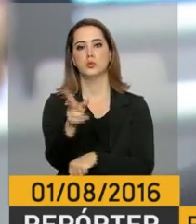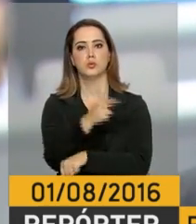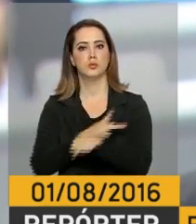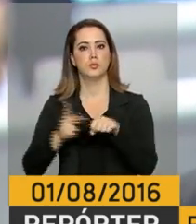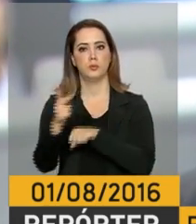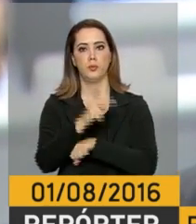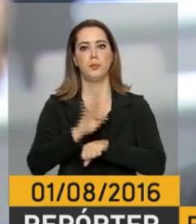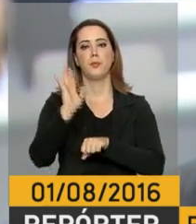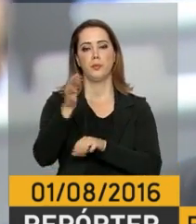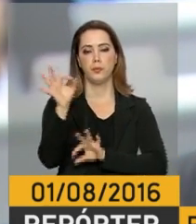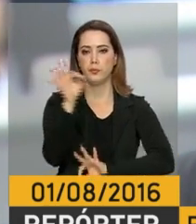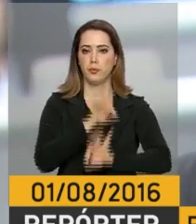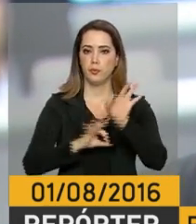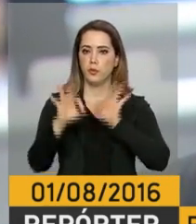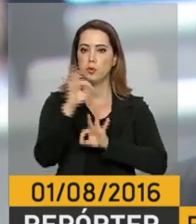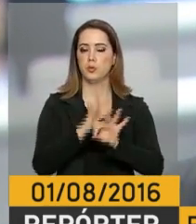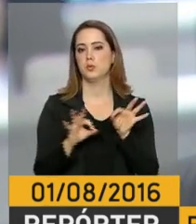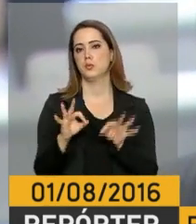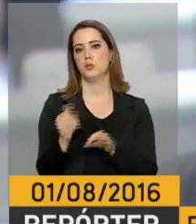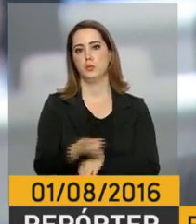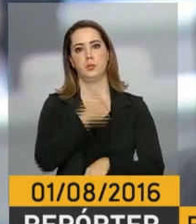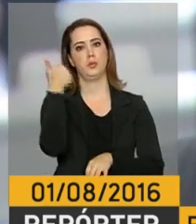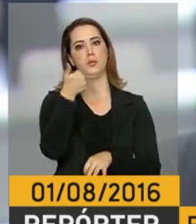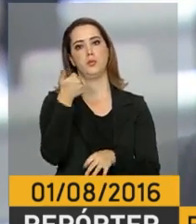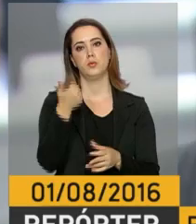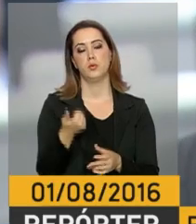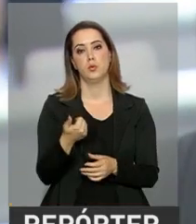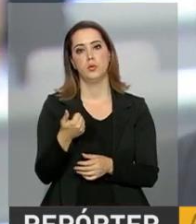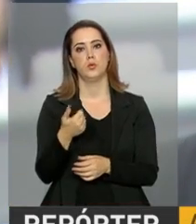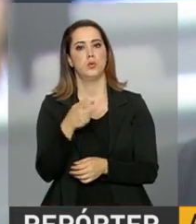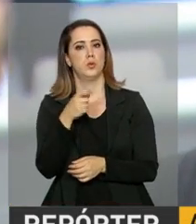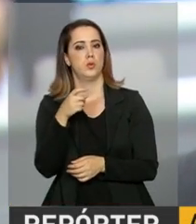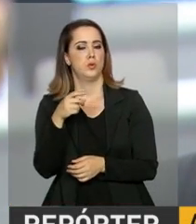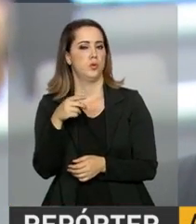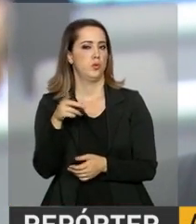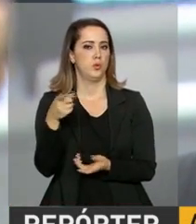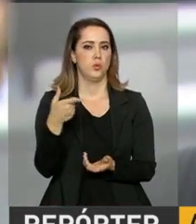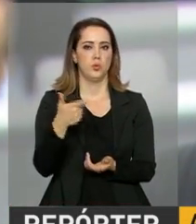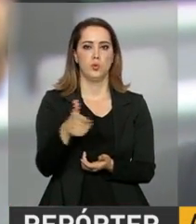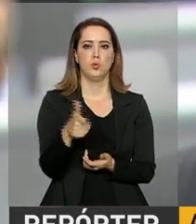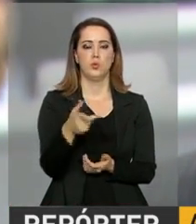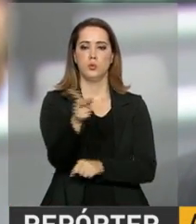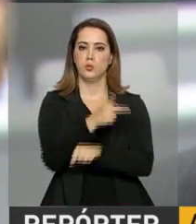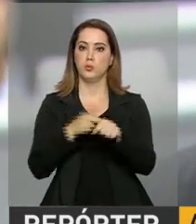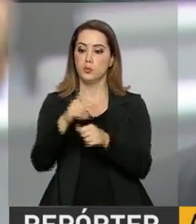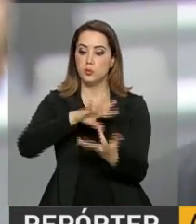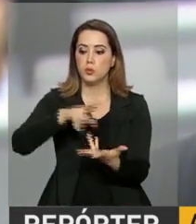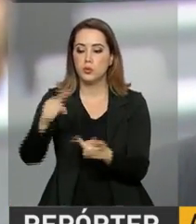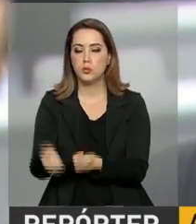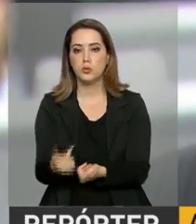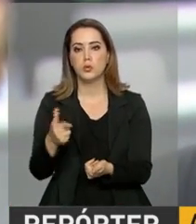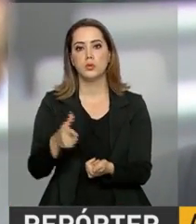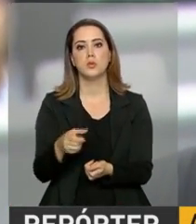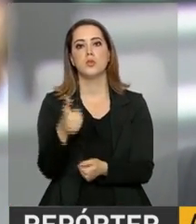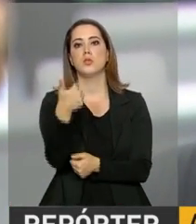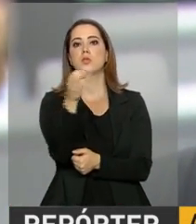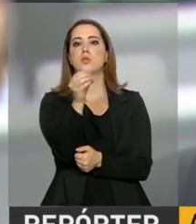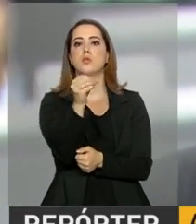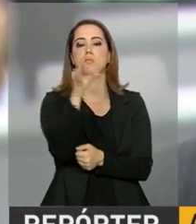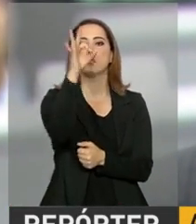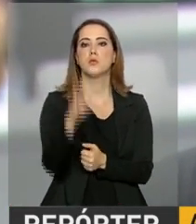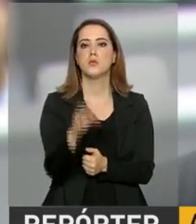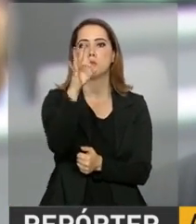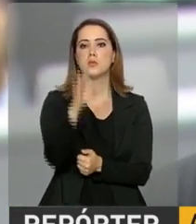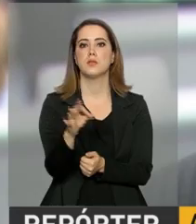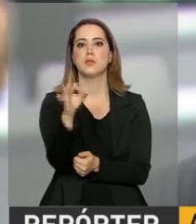melhor preparação. Nenhum país do mundo, e ninguém pode afirmar que é 100% que